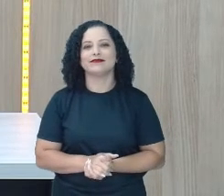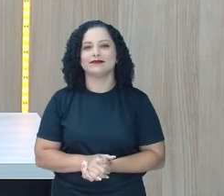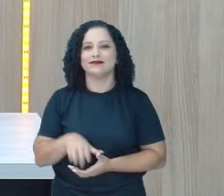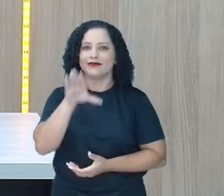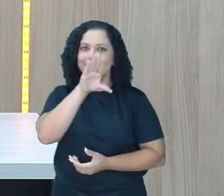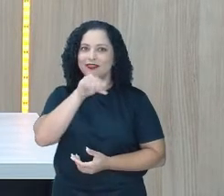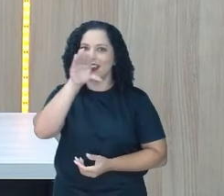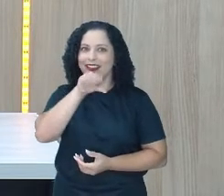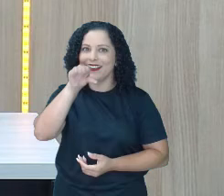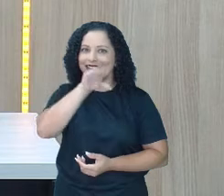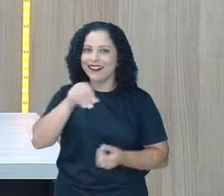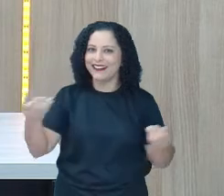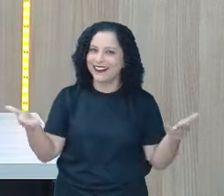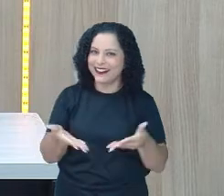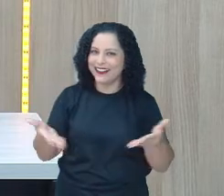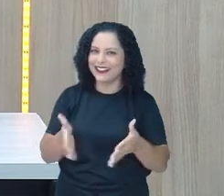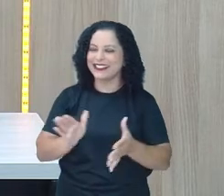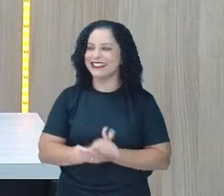resolve falar, né, menina?